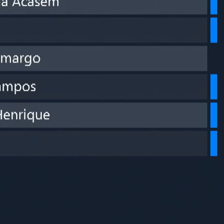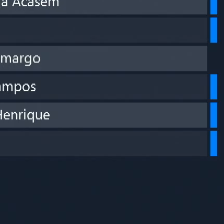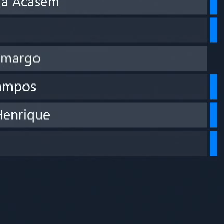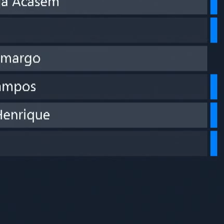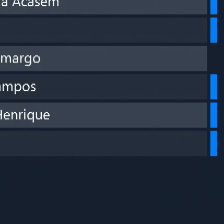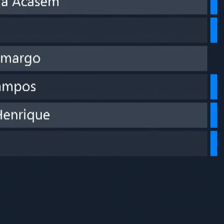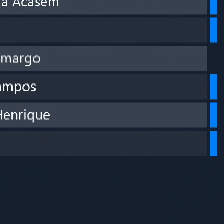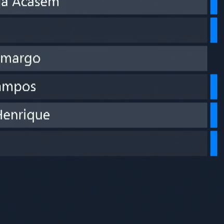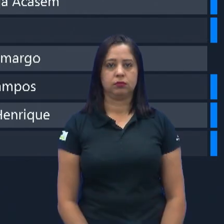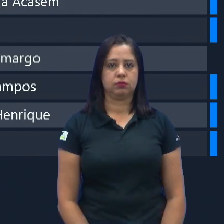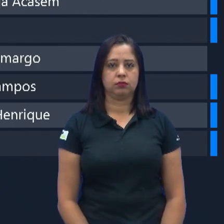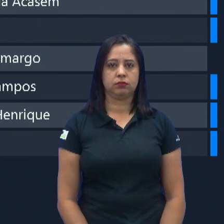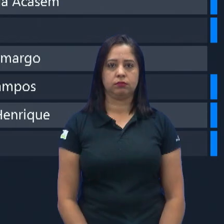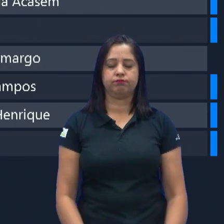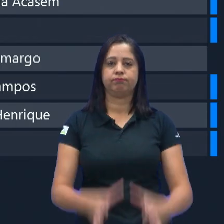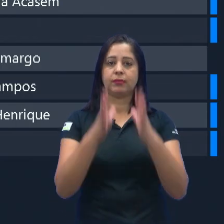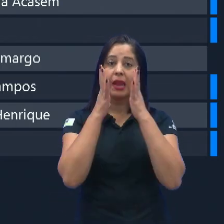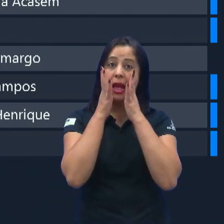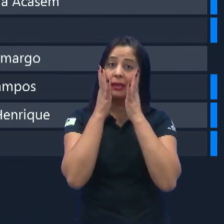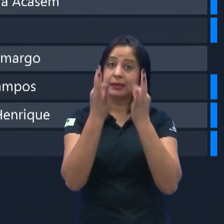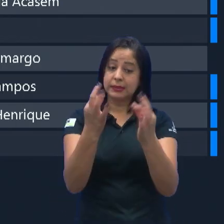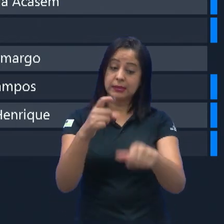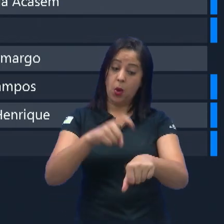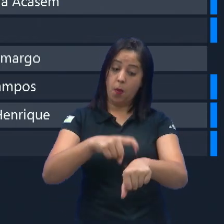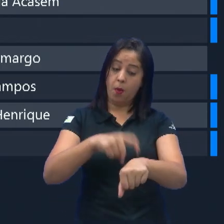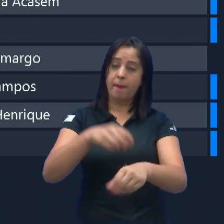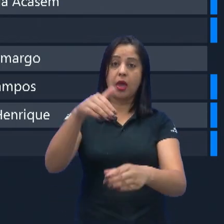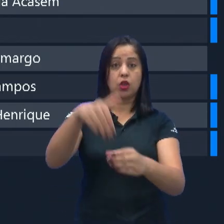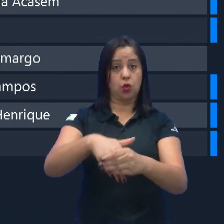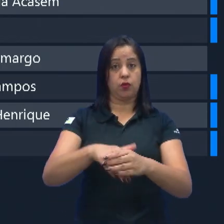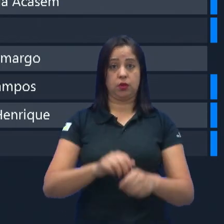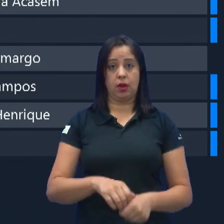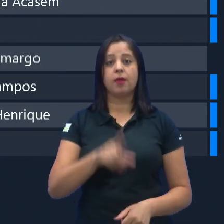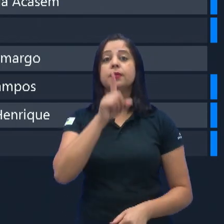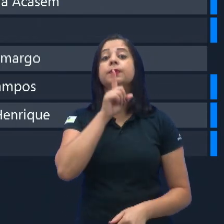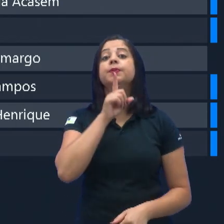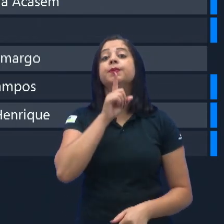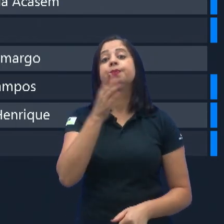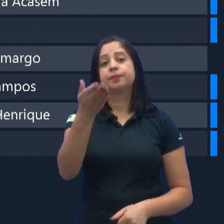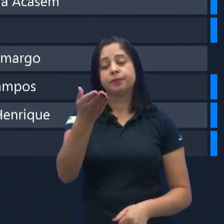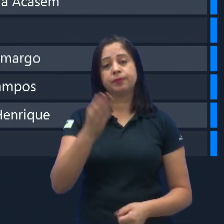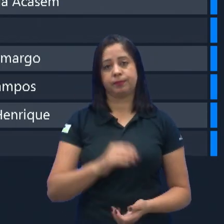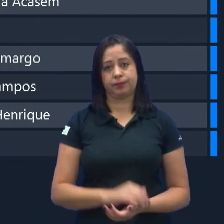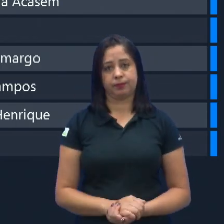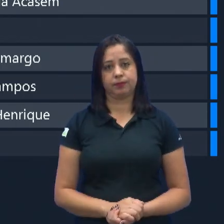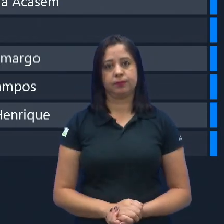Peço aos vereadores que se atentem ao momento de votação. Vereador Sérgio Camargo.